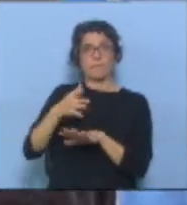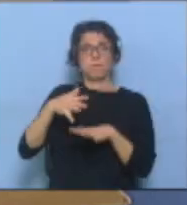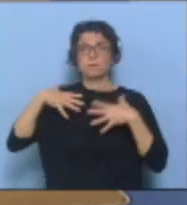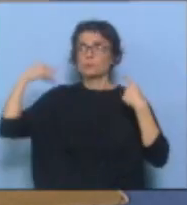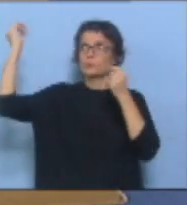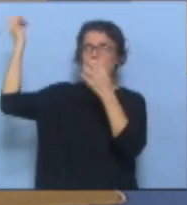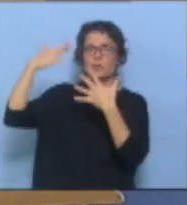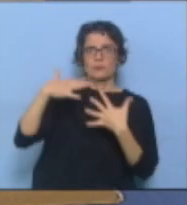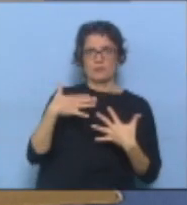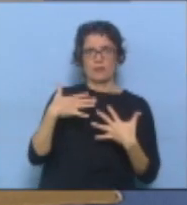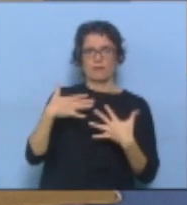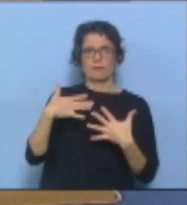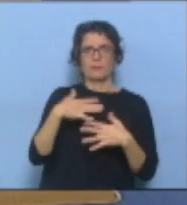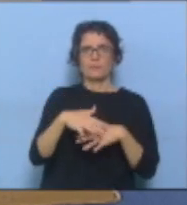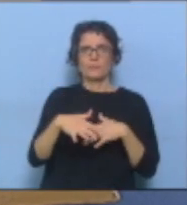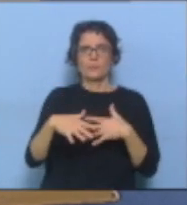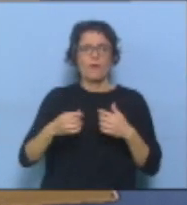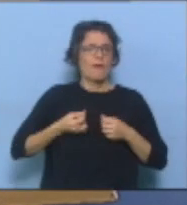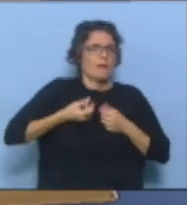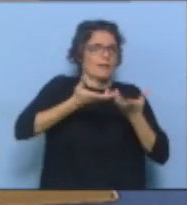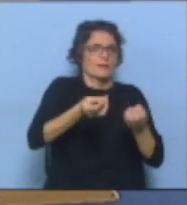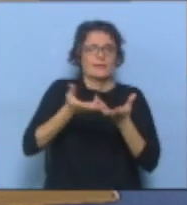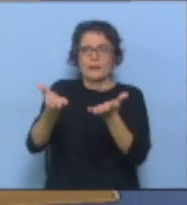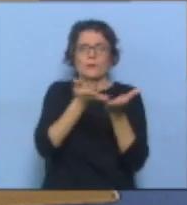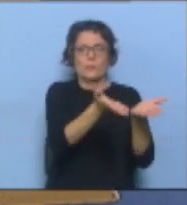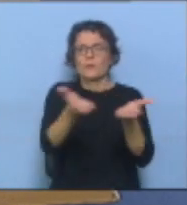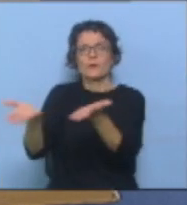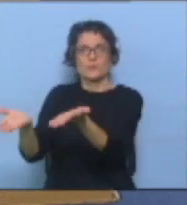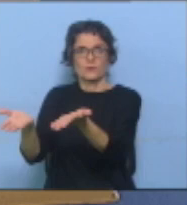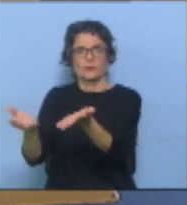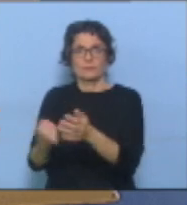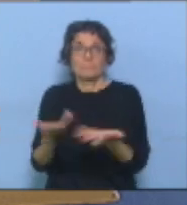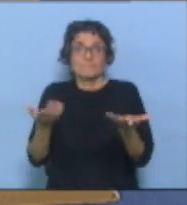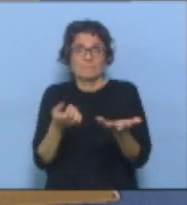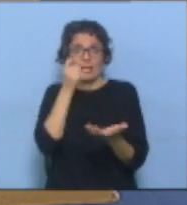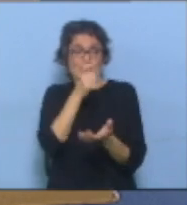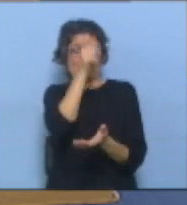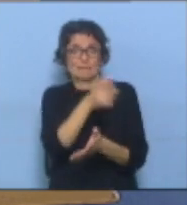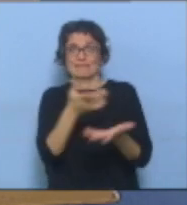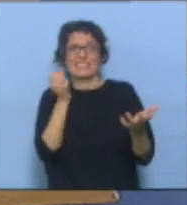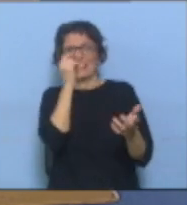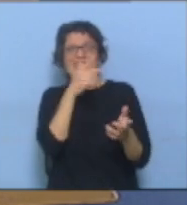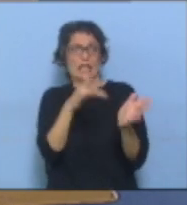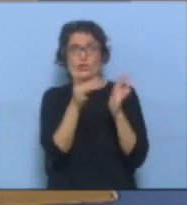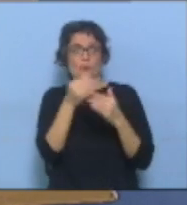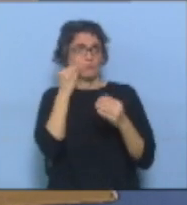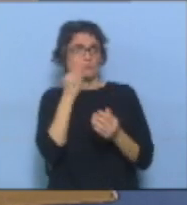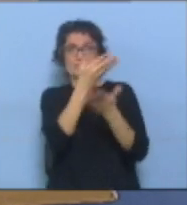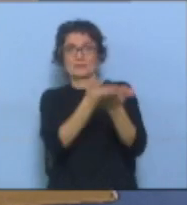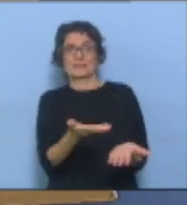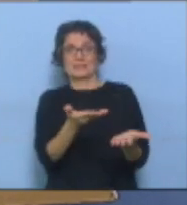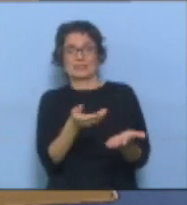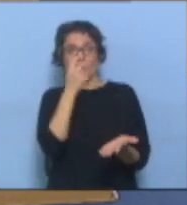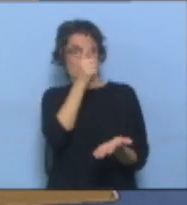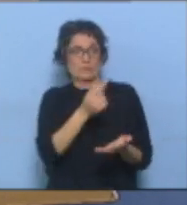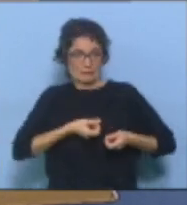coisa brutal. Quer dizer, mas quem é que foi Jesus? Um homem que, com a força de Deus, o Espírito Santo, andou na terra a fazer o bem. Portanto, nós somos...